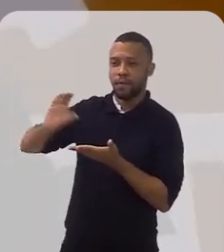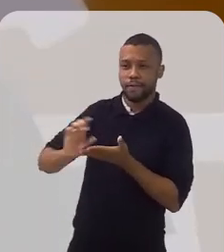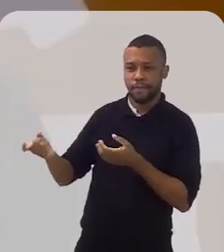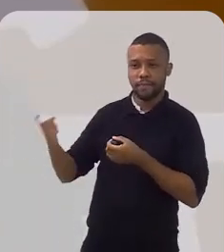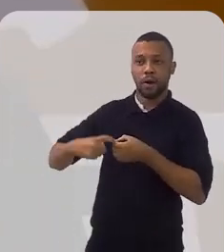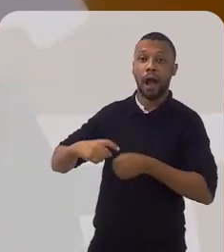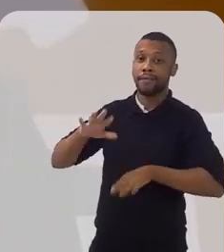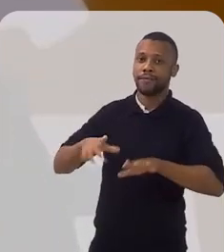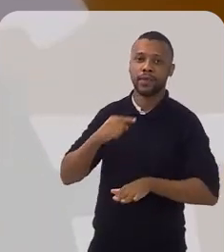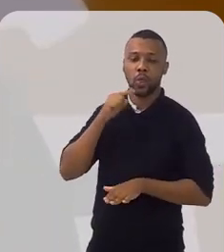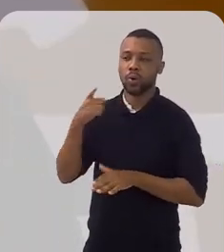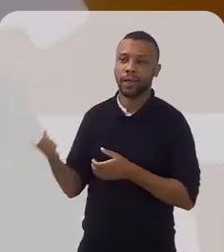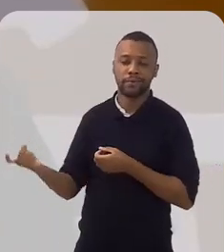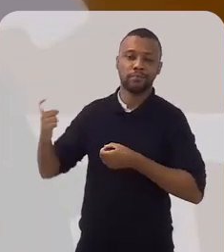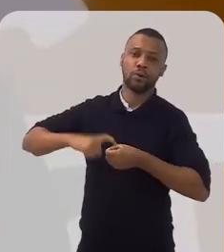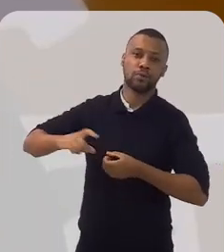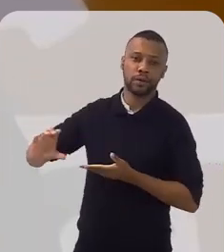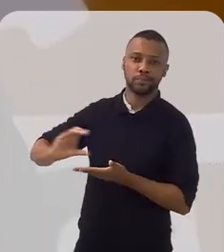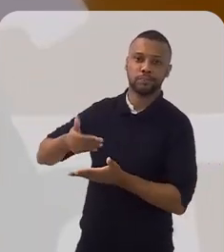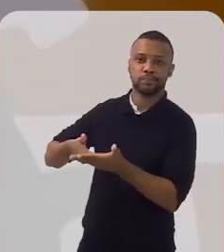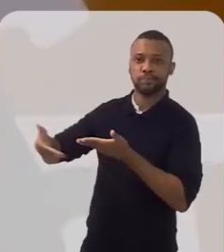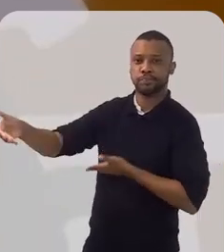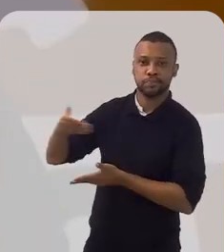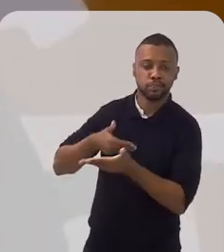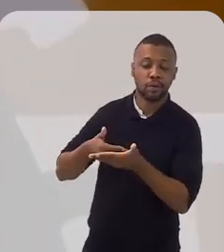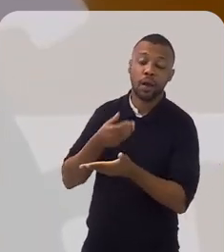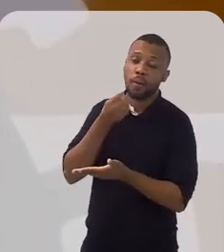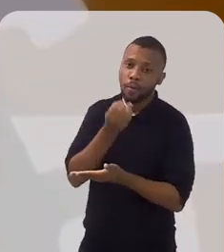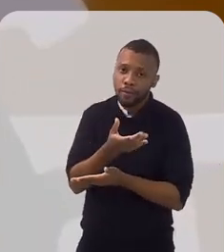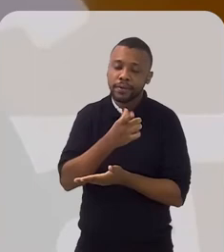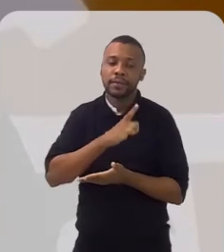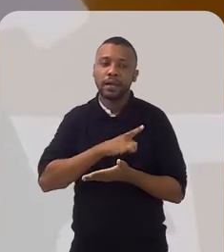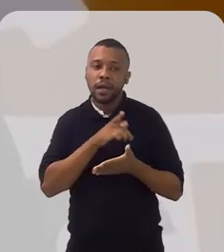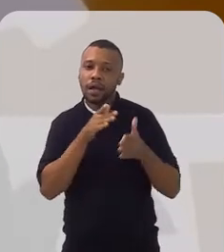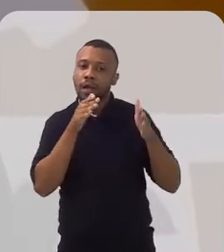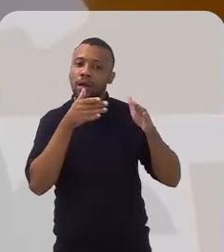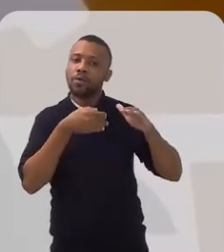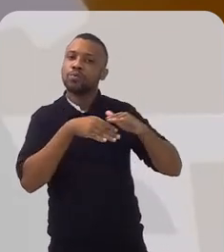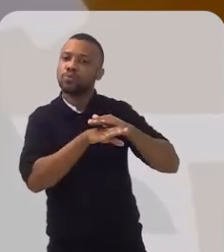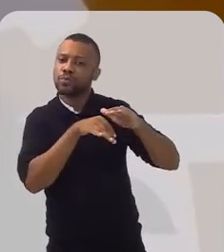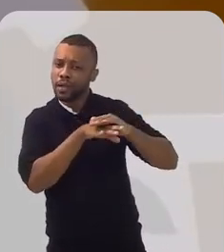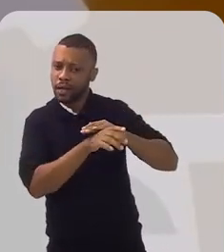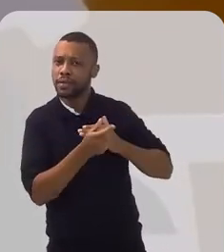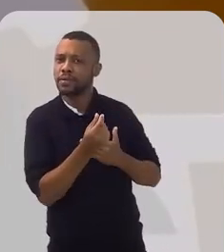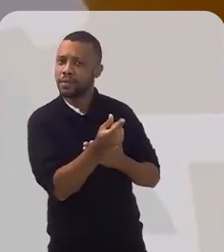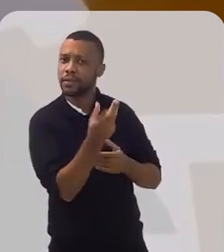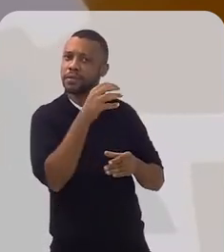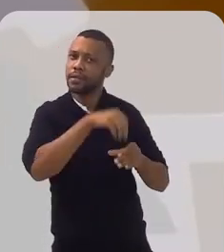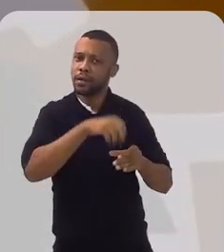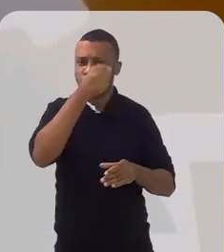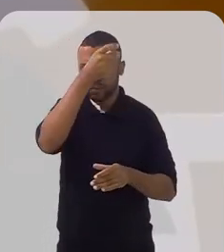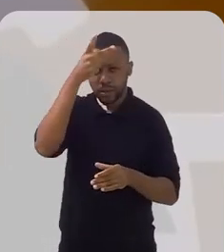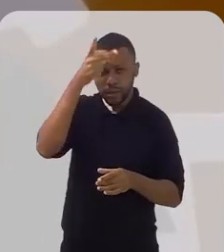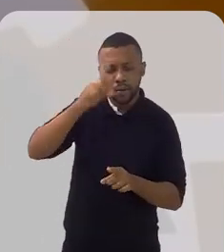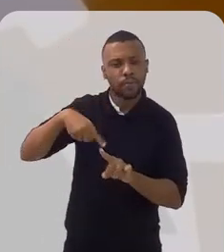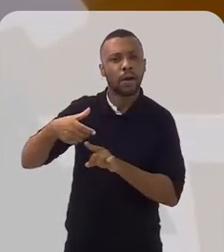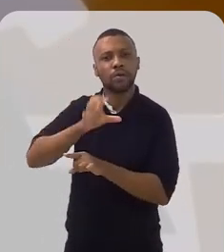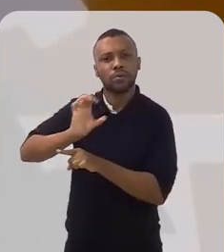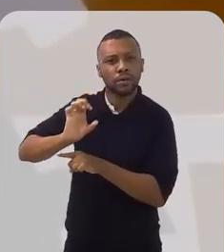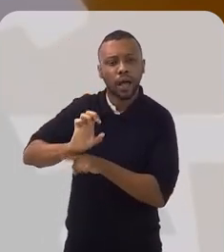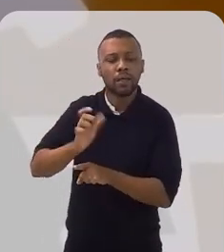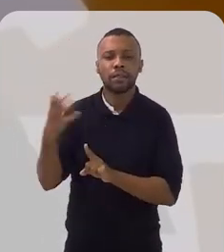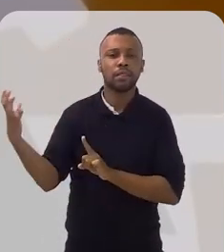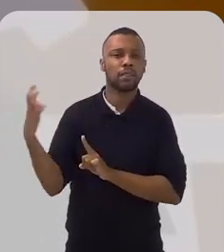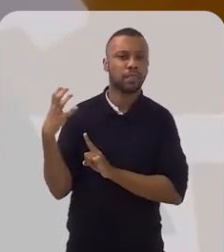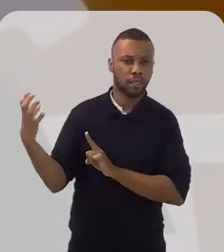a retenção desse recurso dentro do seu município, dentro do seu estado, e que esse dinheiro ele impacte positivamente a